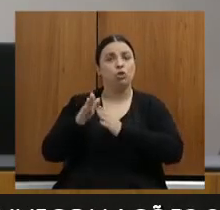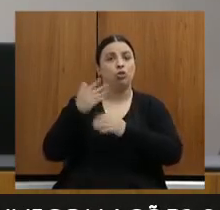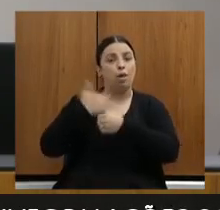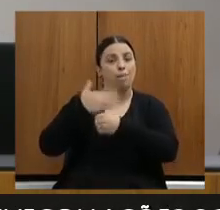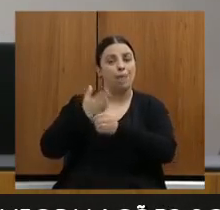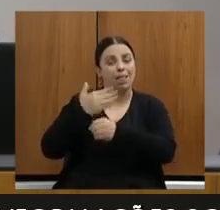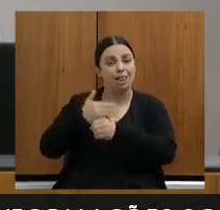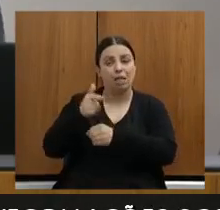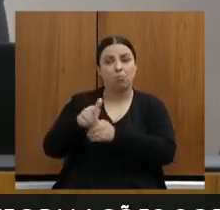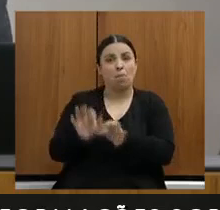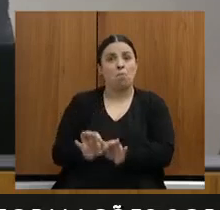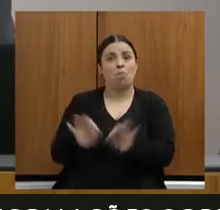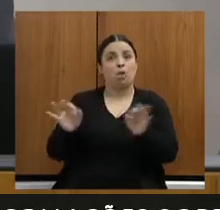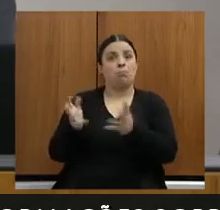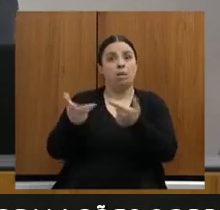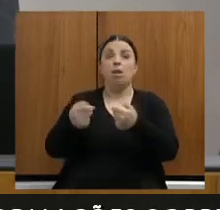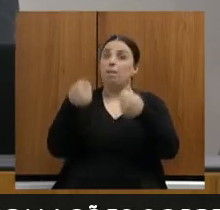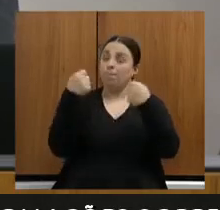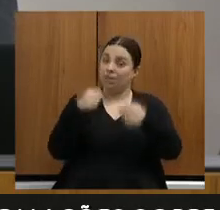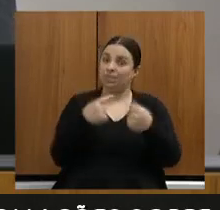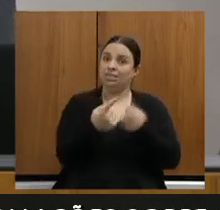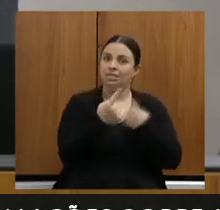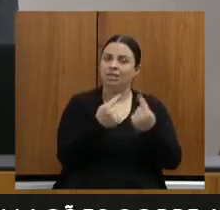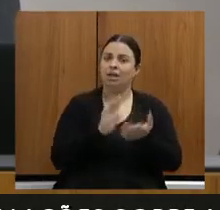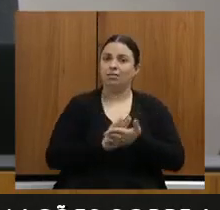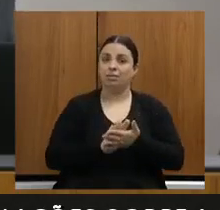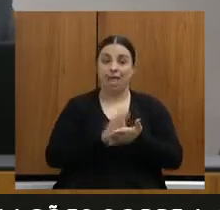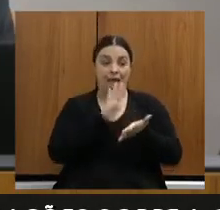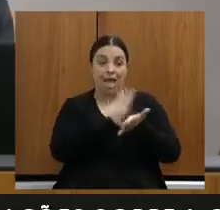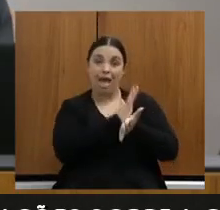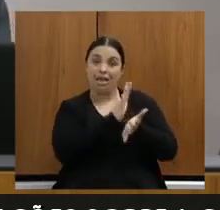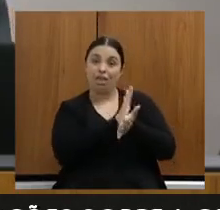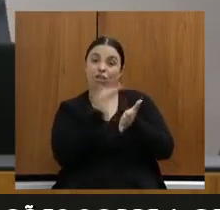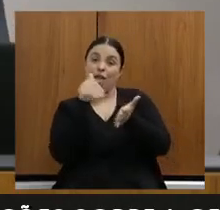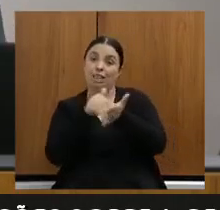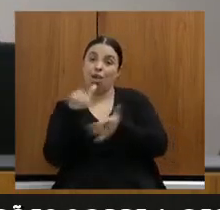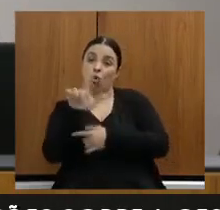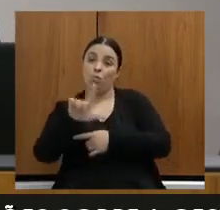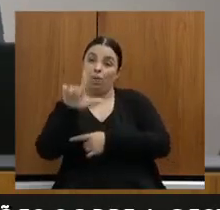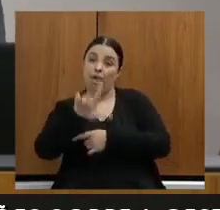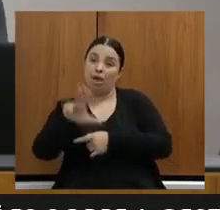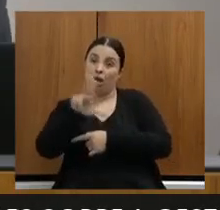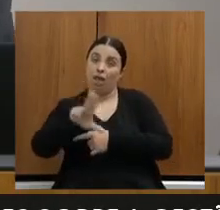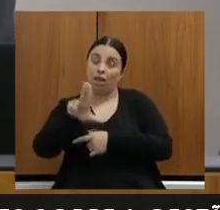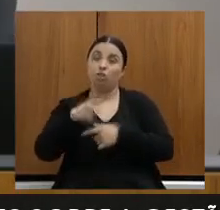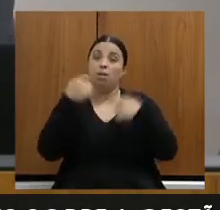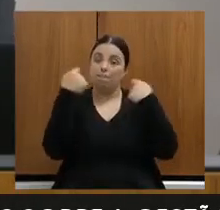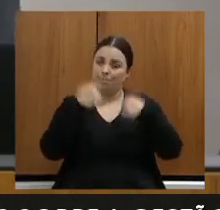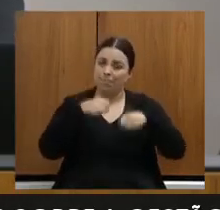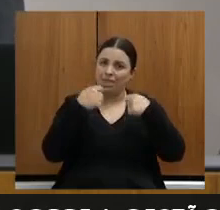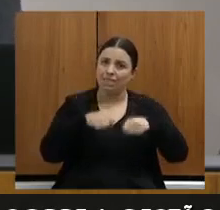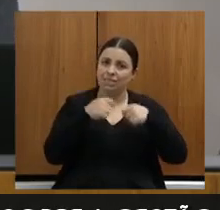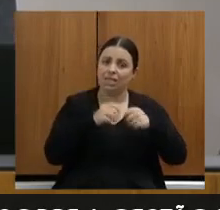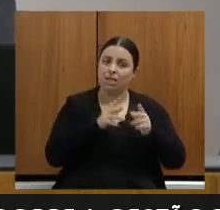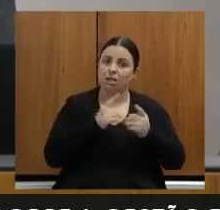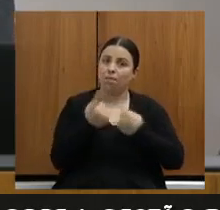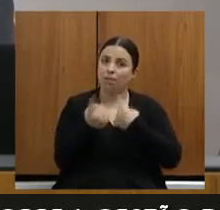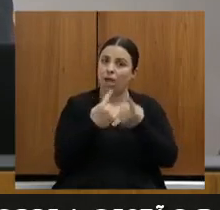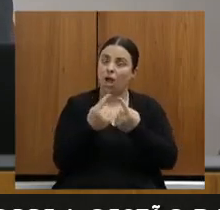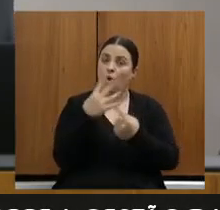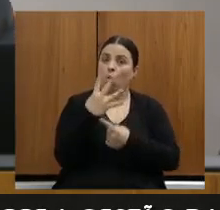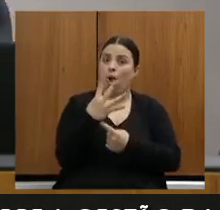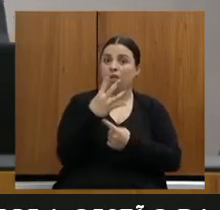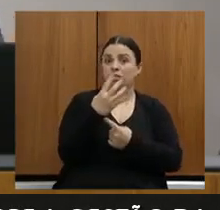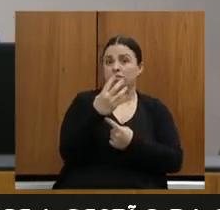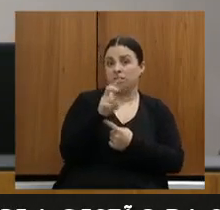estradas que Araxá o alberlandia Preciso urgentemente a 452 ser recuperada